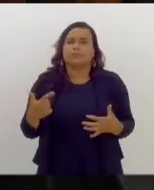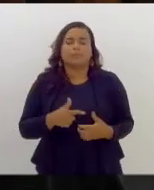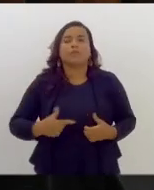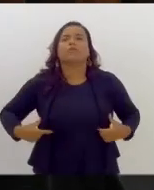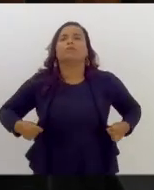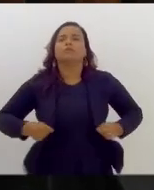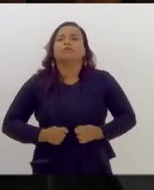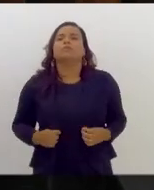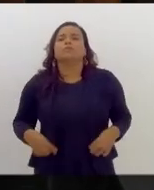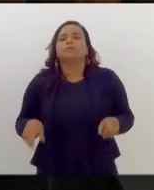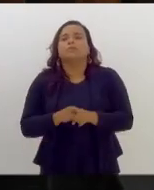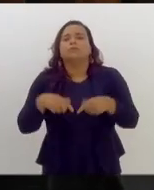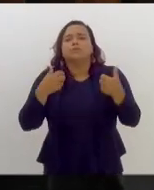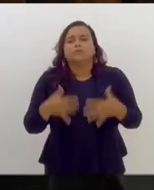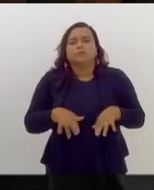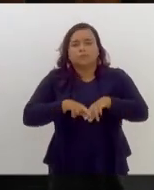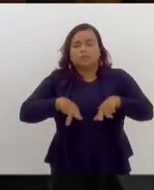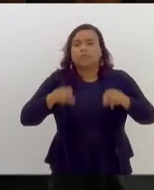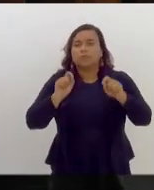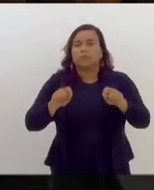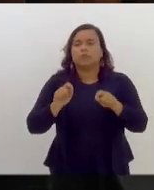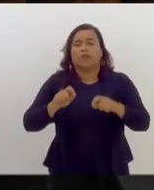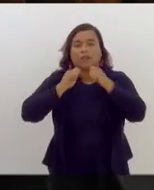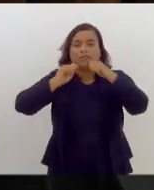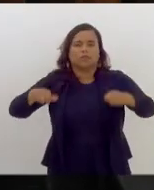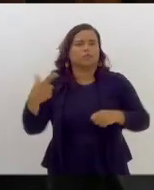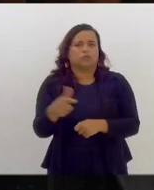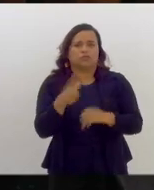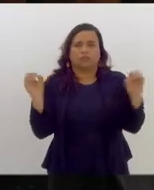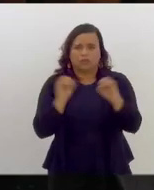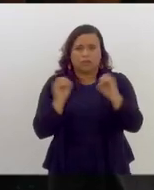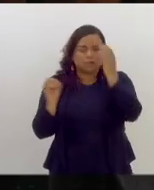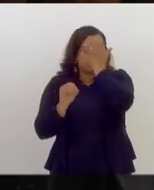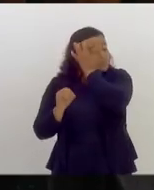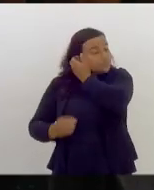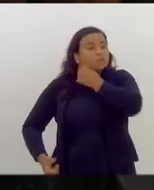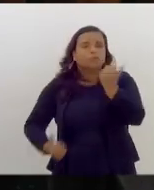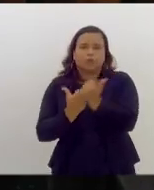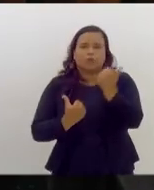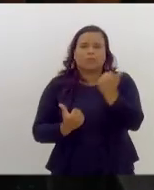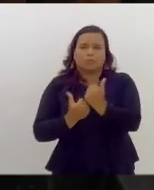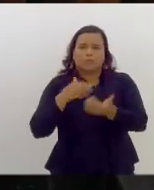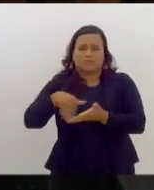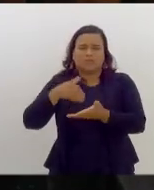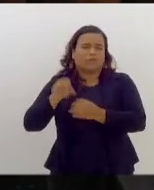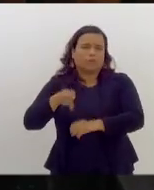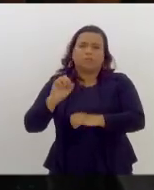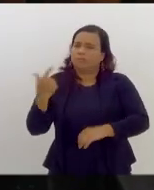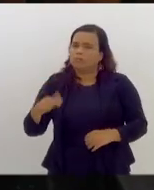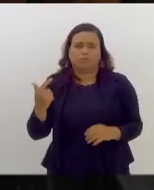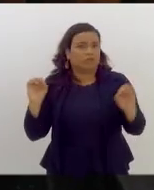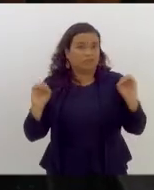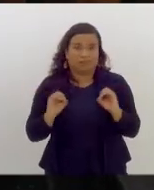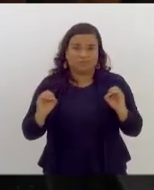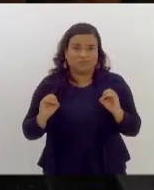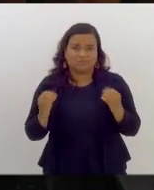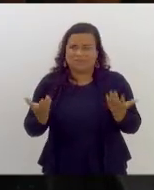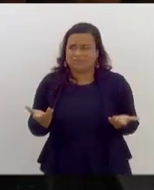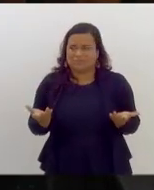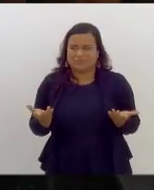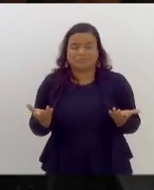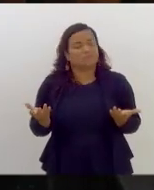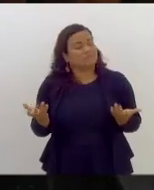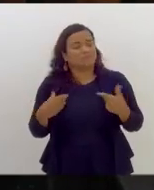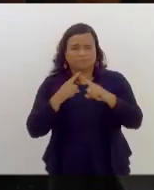secretário eventualmente não pudesse, mas não tinha um assessor, não tinha um colaborador da SEDUC que pudesse estar na audiência pública, enfim, o desafio